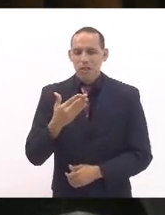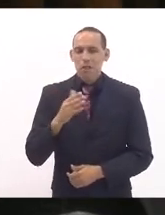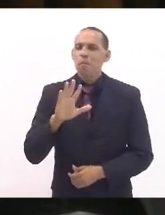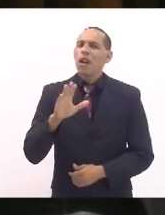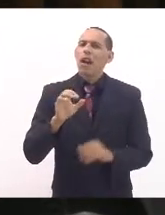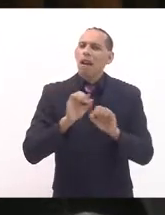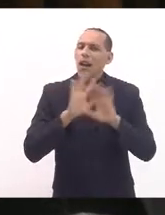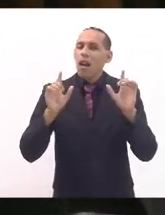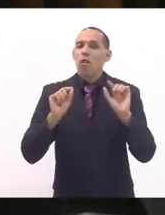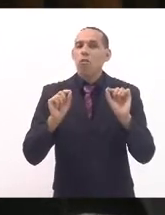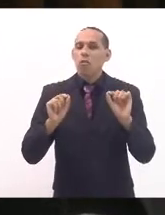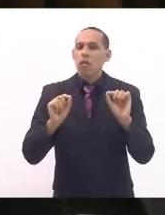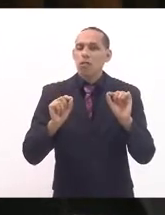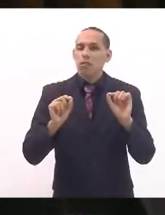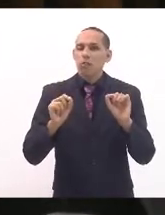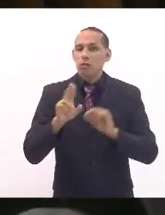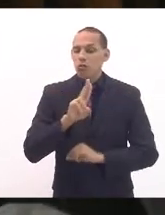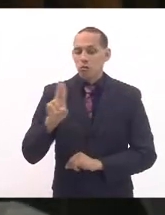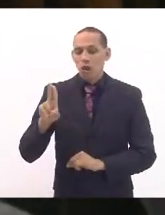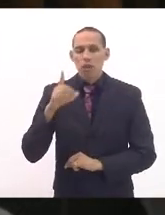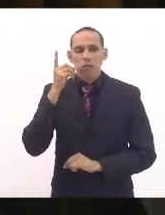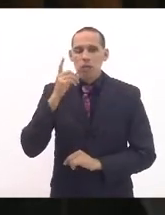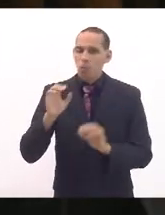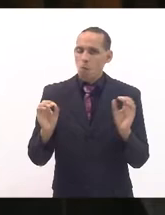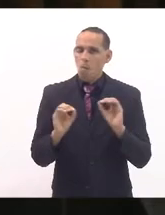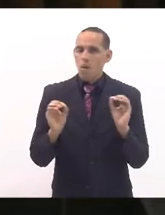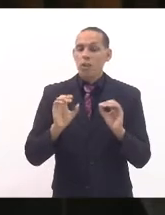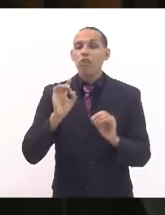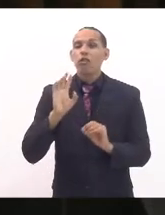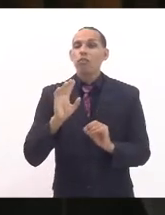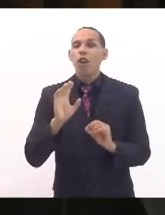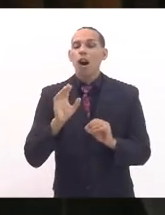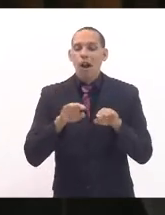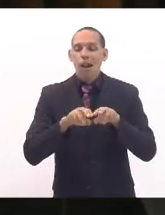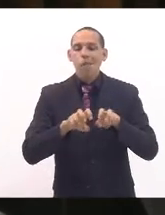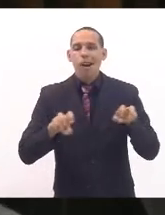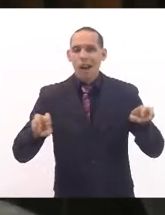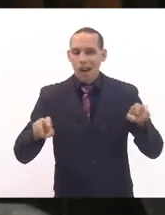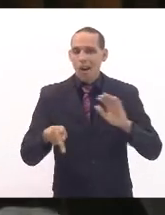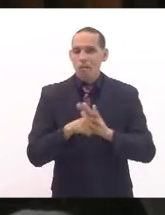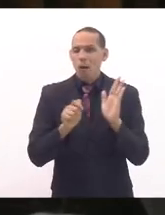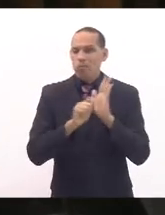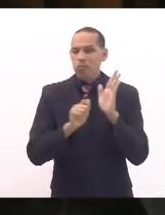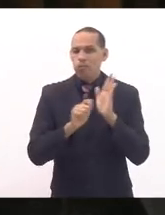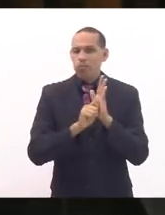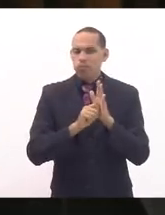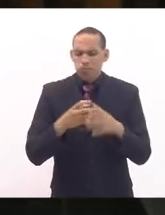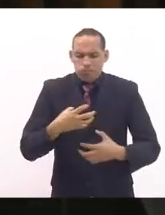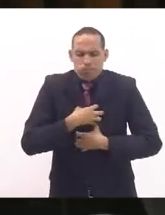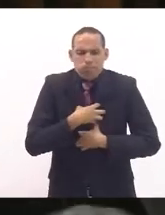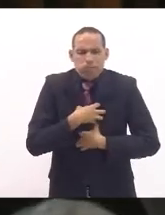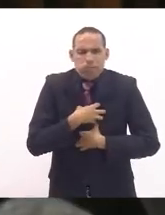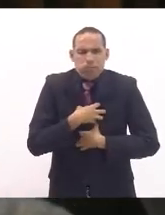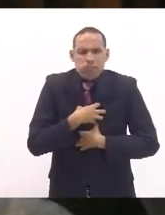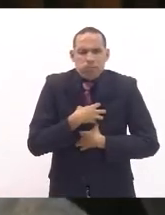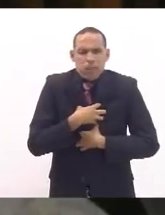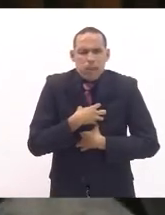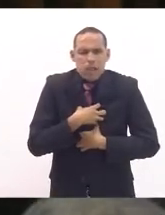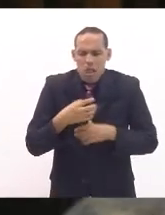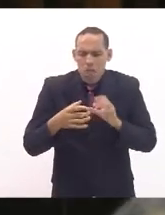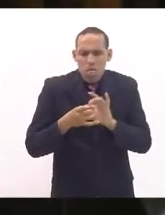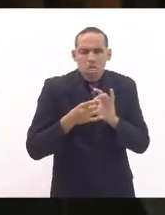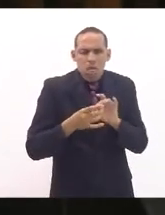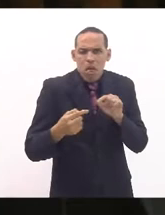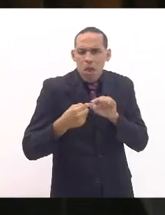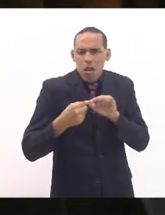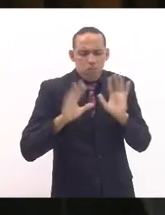me referi aqui ao deputado, não citei nome. Só falei da bancada da maconha. Se ele se sentiu incomodado com isso e a carapuça serviu,